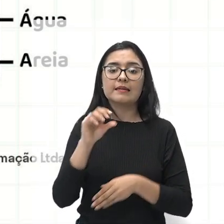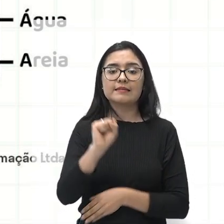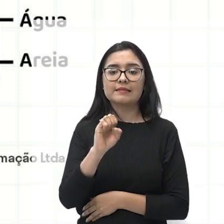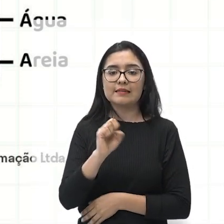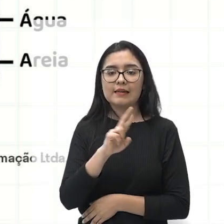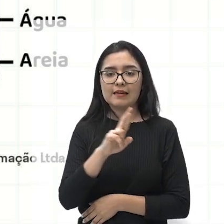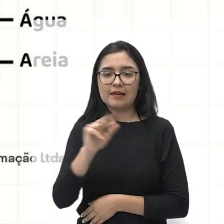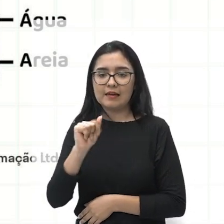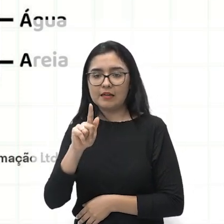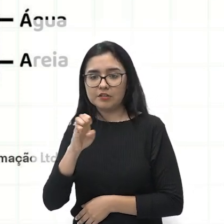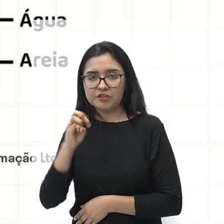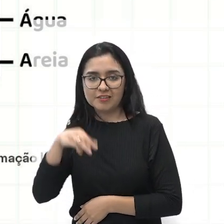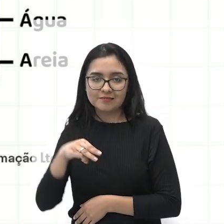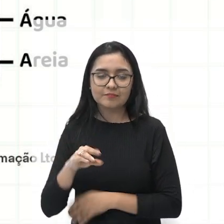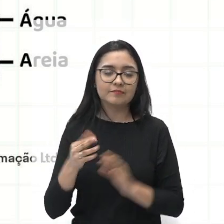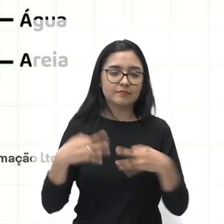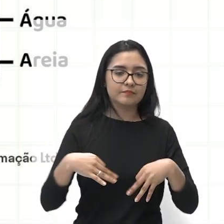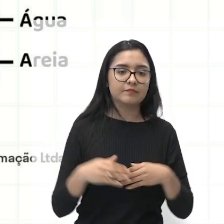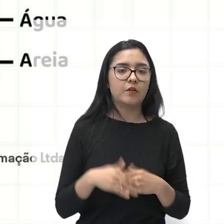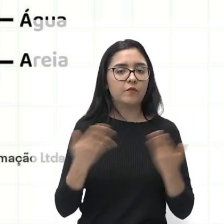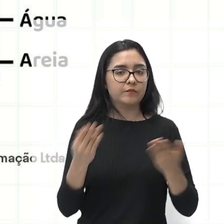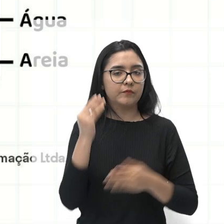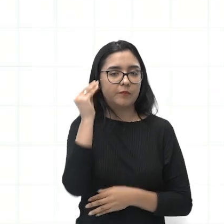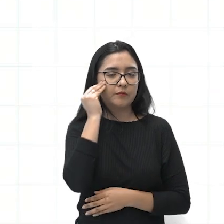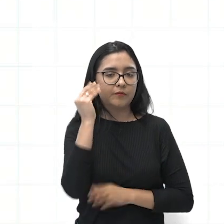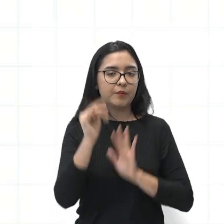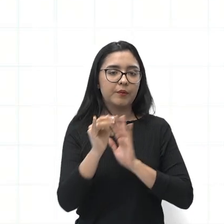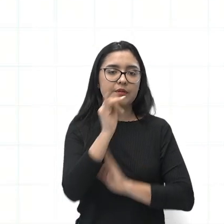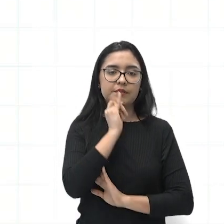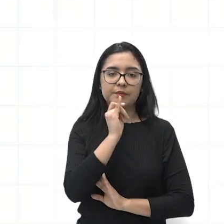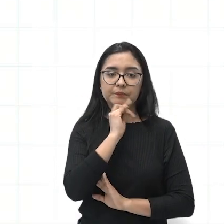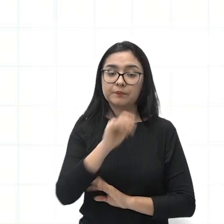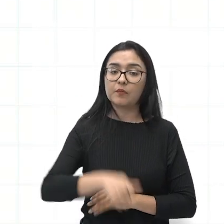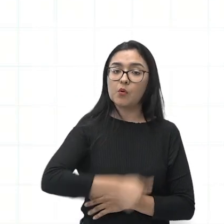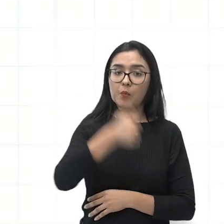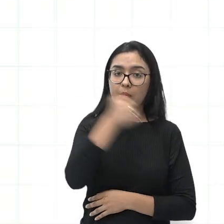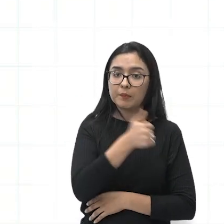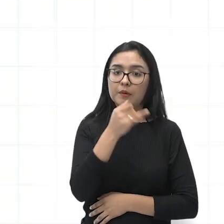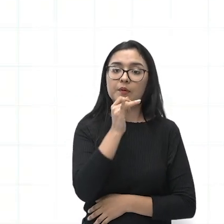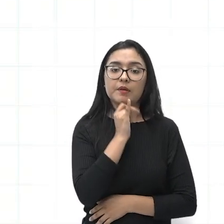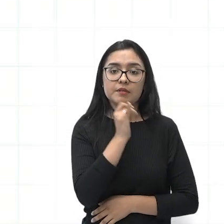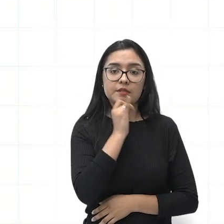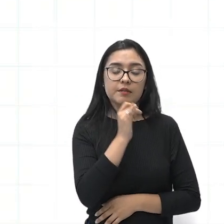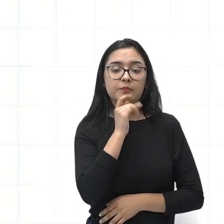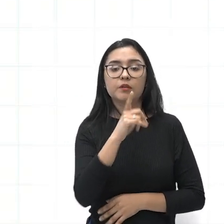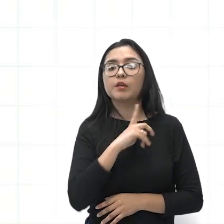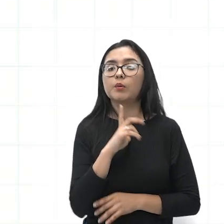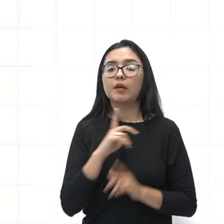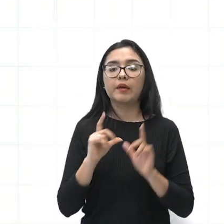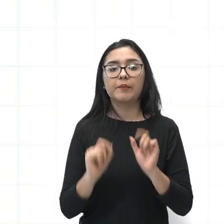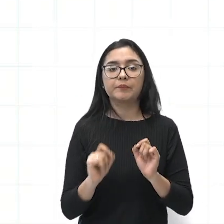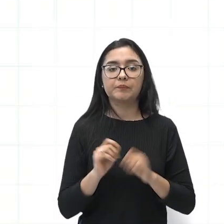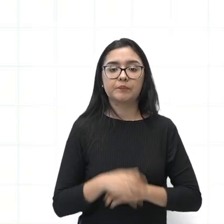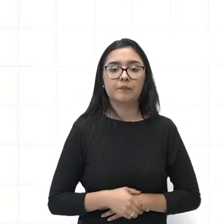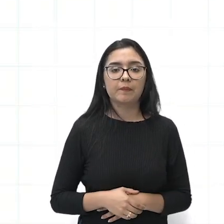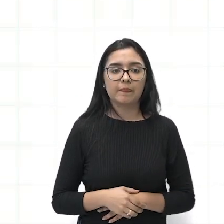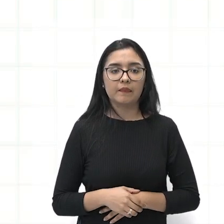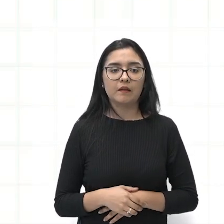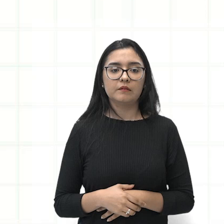serragem. Vamos lá para o nosso exemplo. Nosso primeiro exemplo, nós vamos ter o quê?